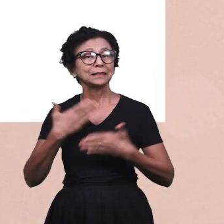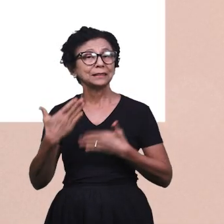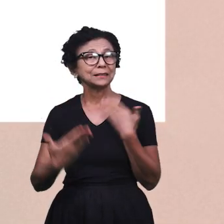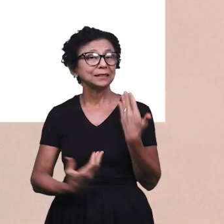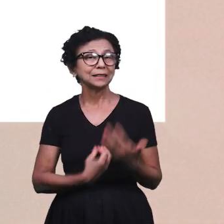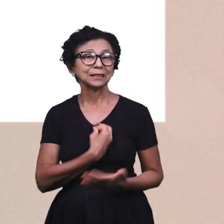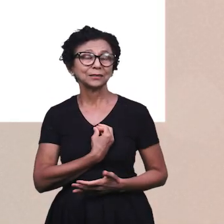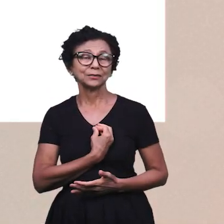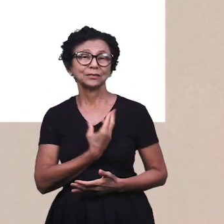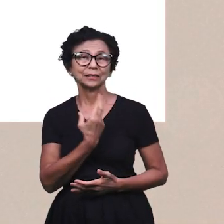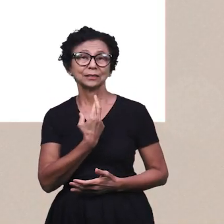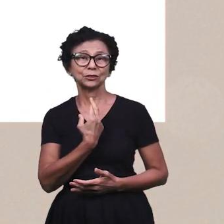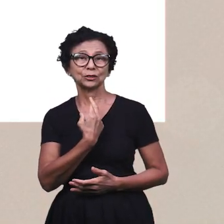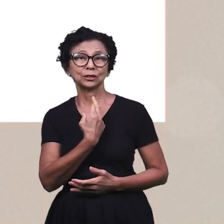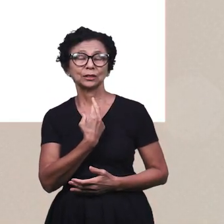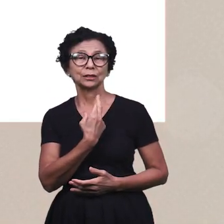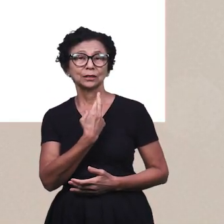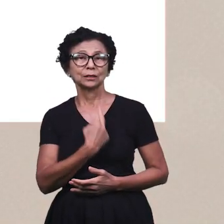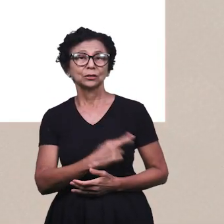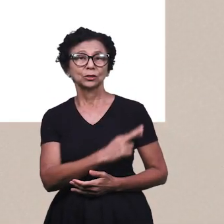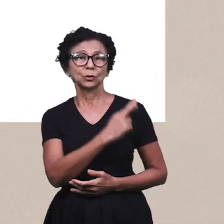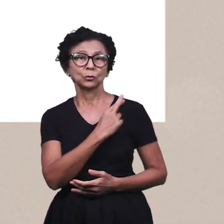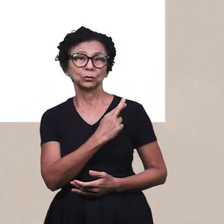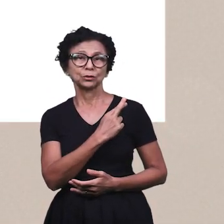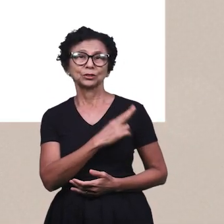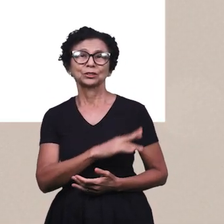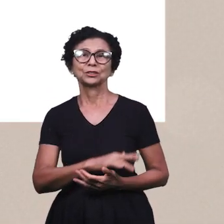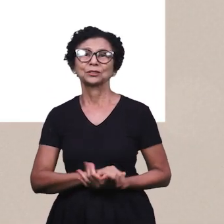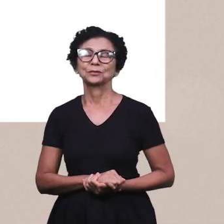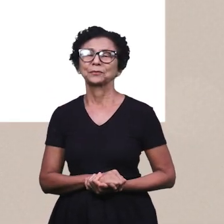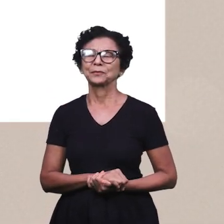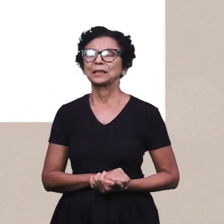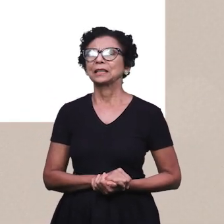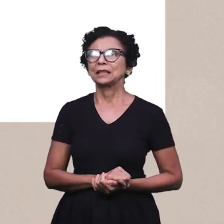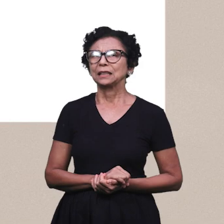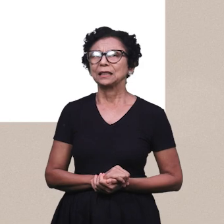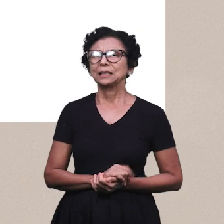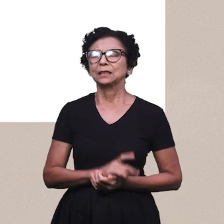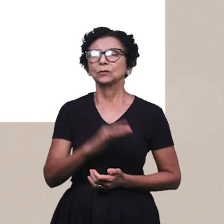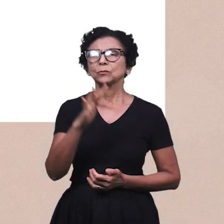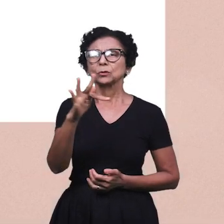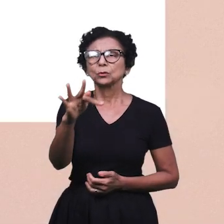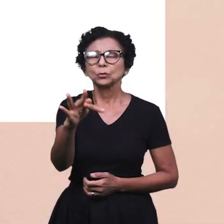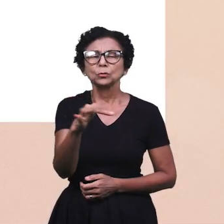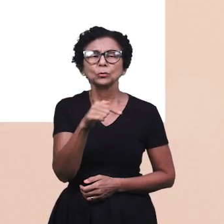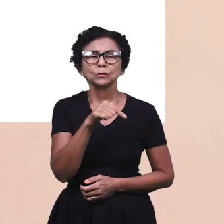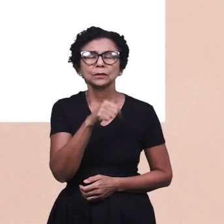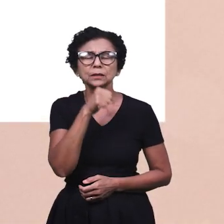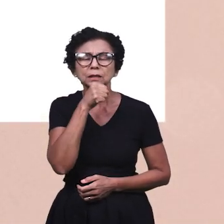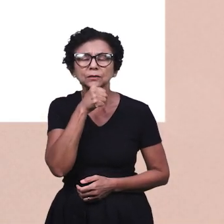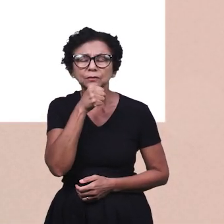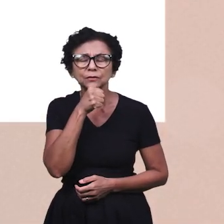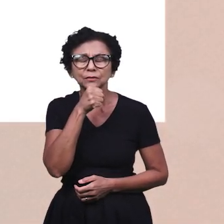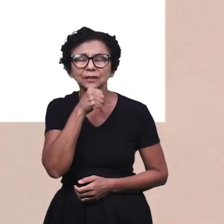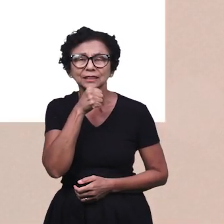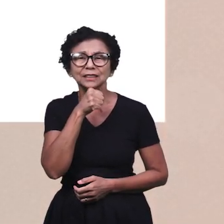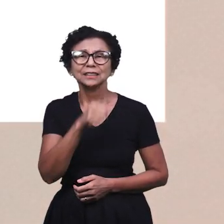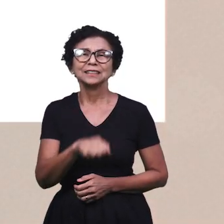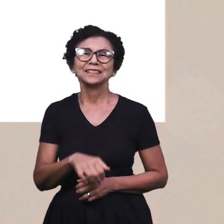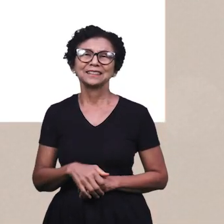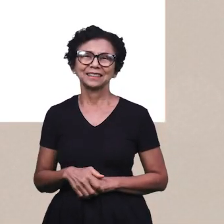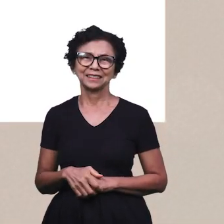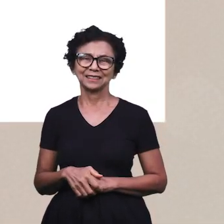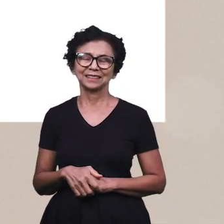dela, e conservará a tua velhice, né? Por conta daquele nascimento, daquela